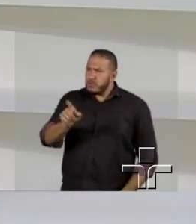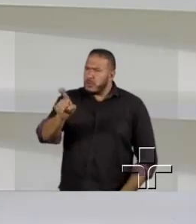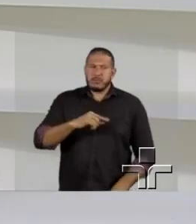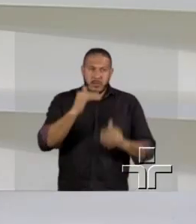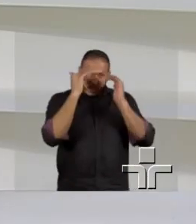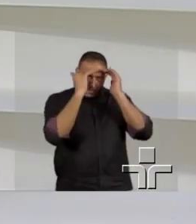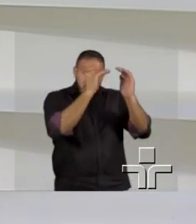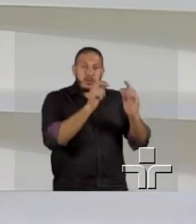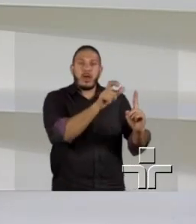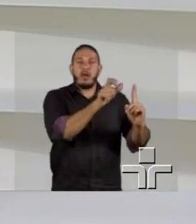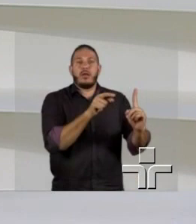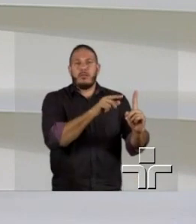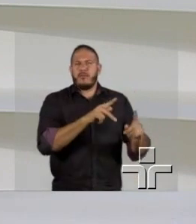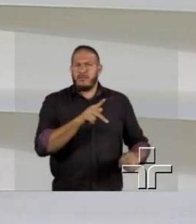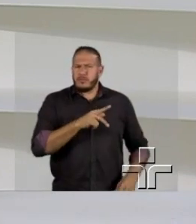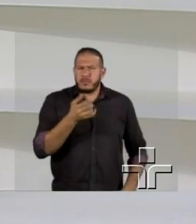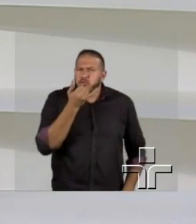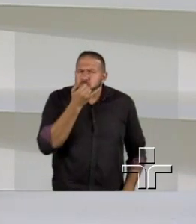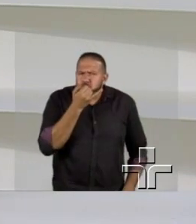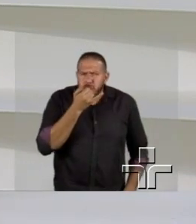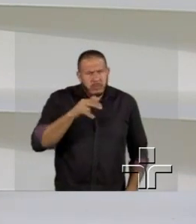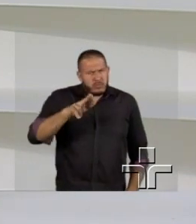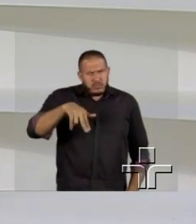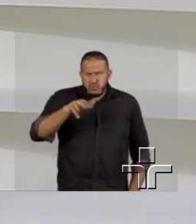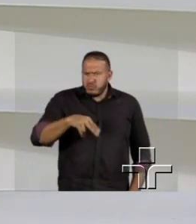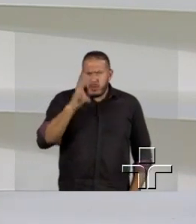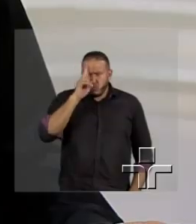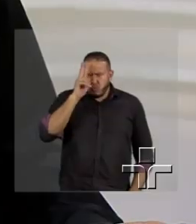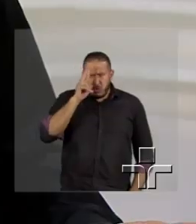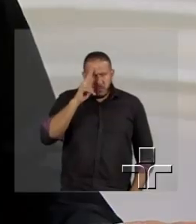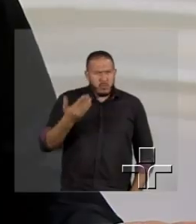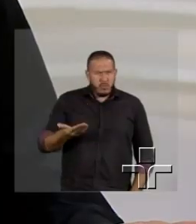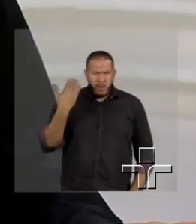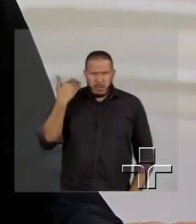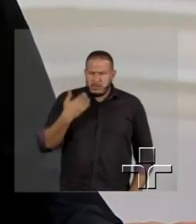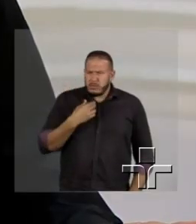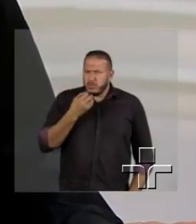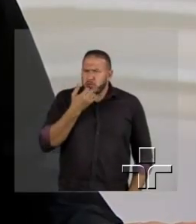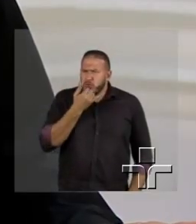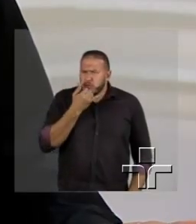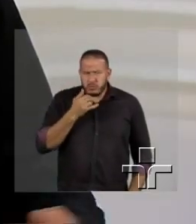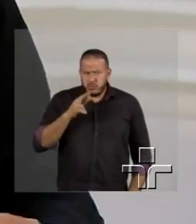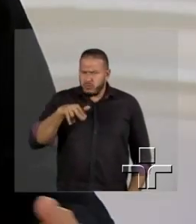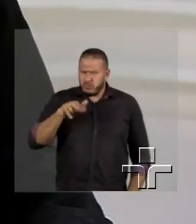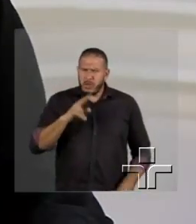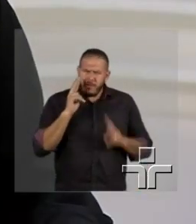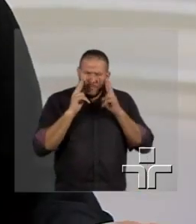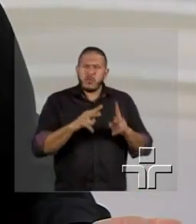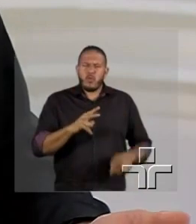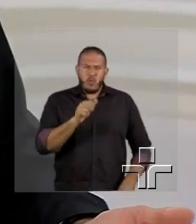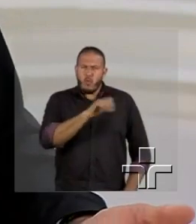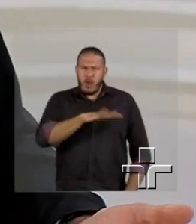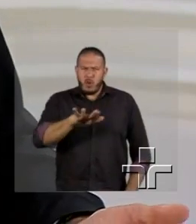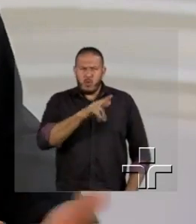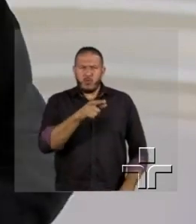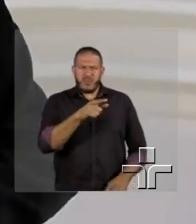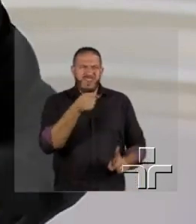mais baixo. Você tinha os professores que eram pessoas valorizadas na sociedade,